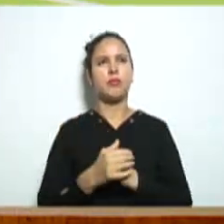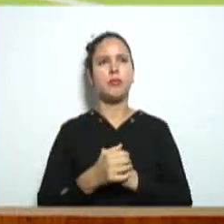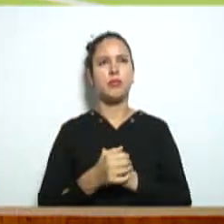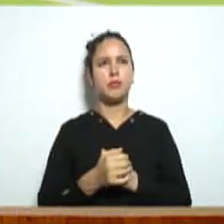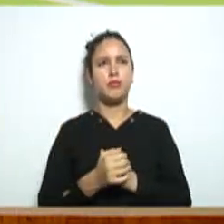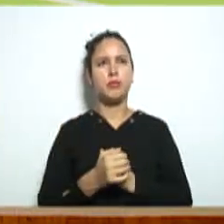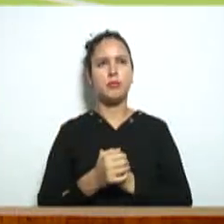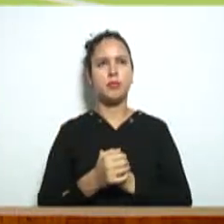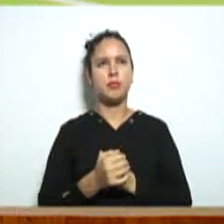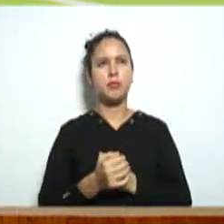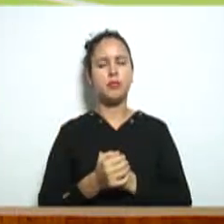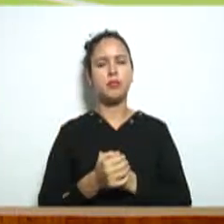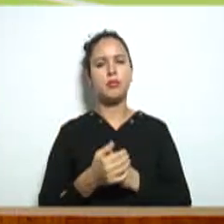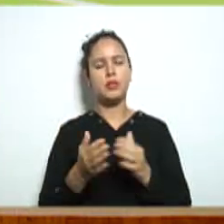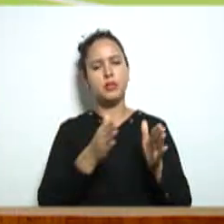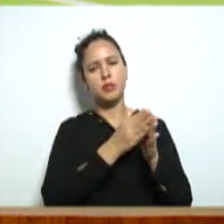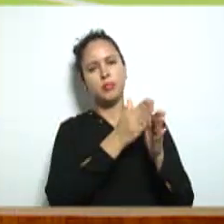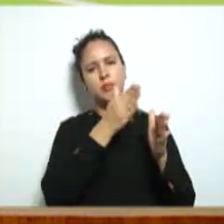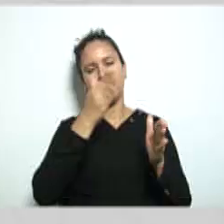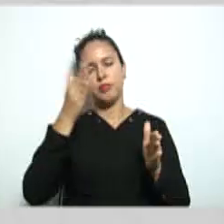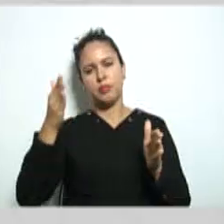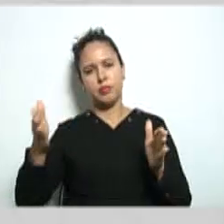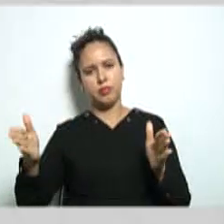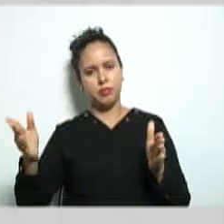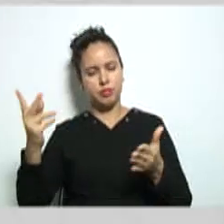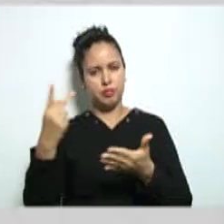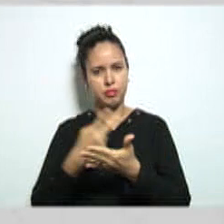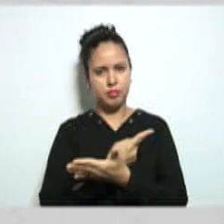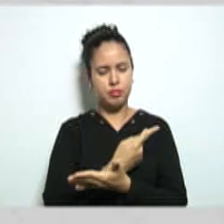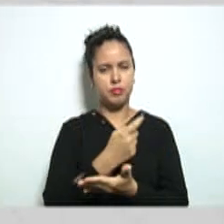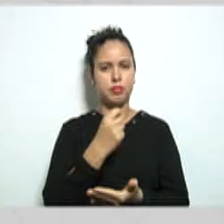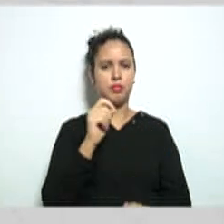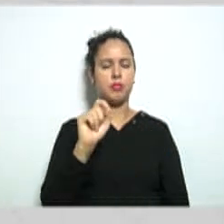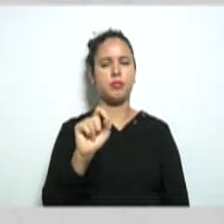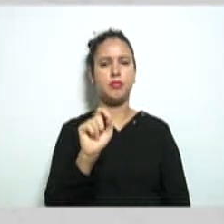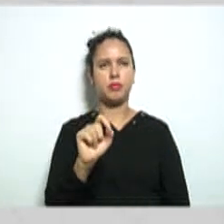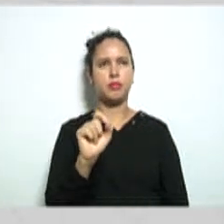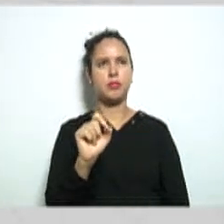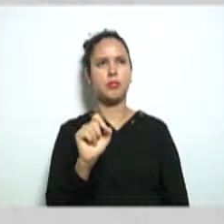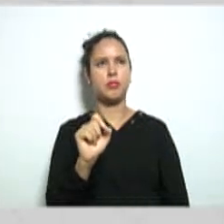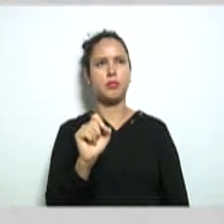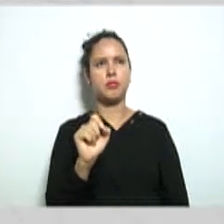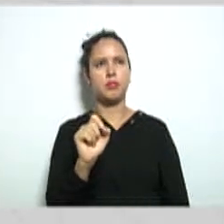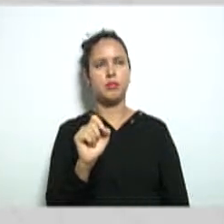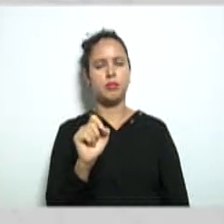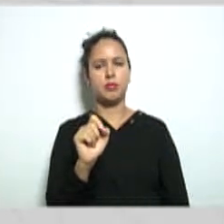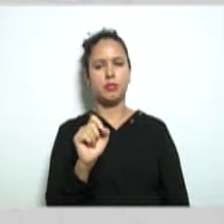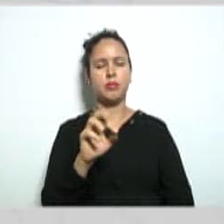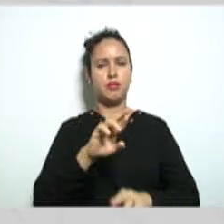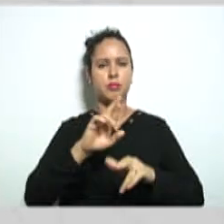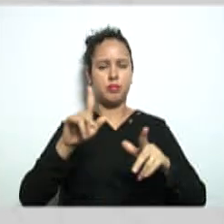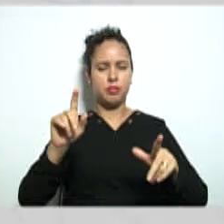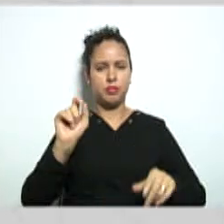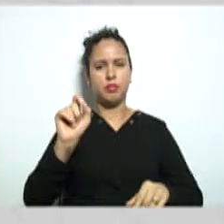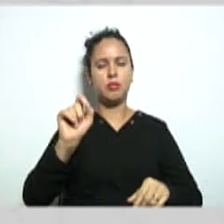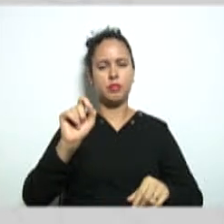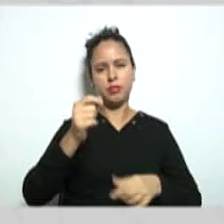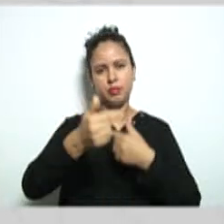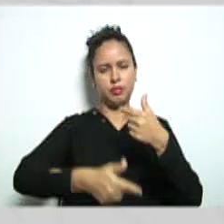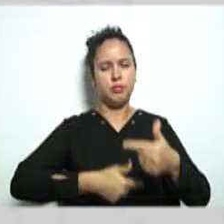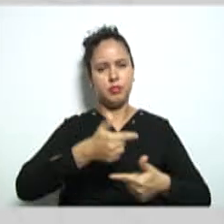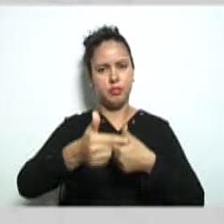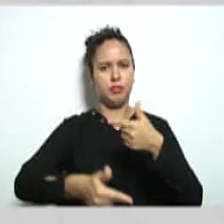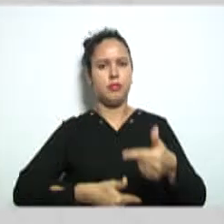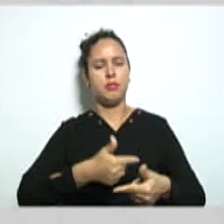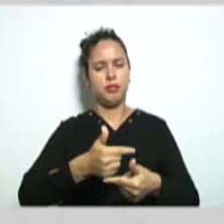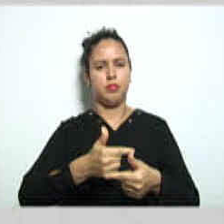é justamente nesse período que vai surgir, durante o período escravista, a distinção entre o que é